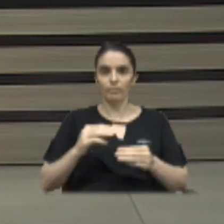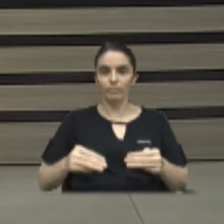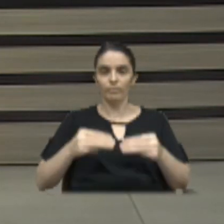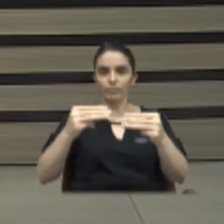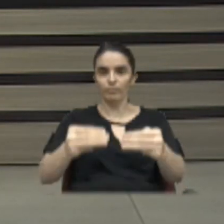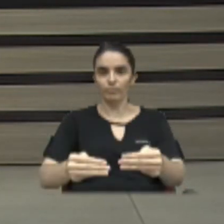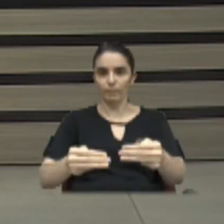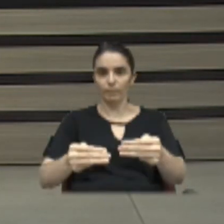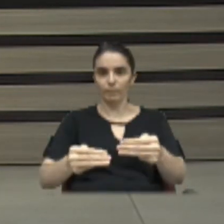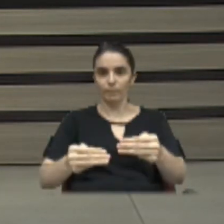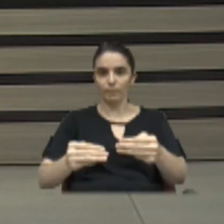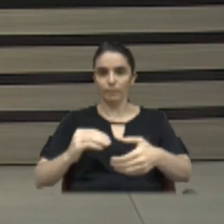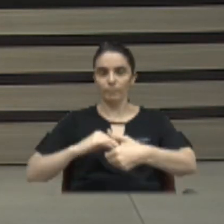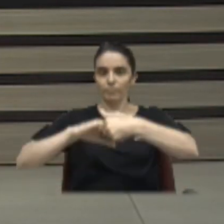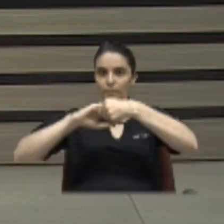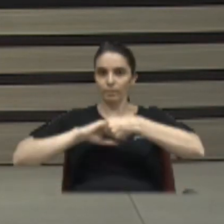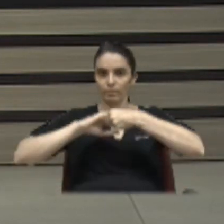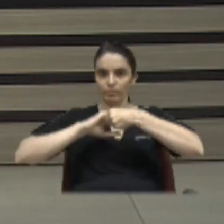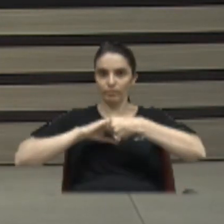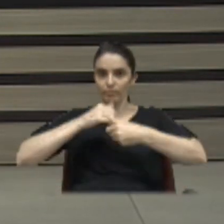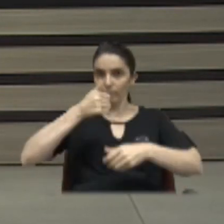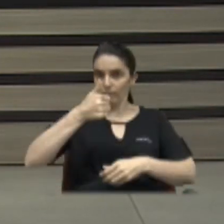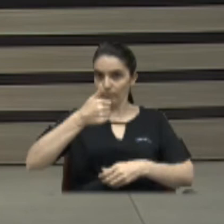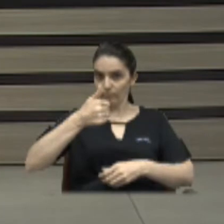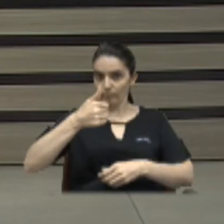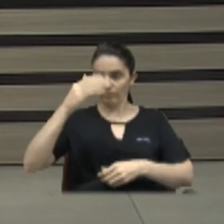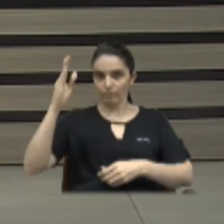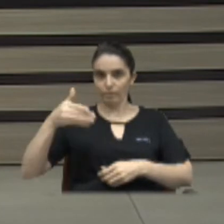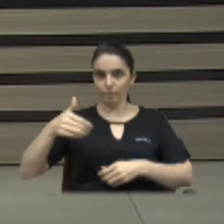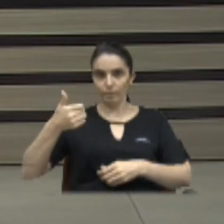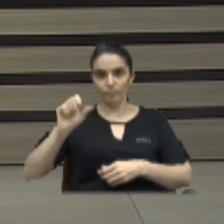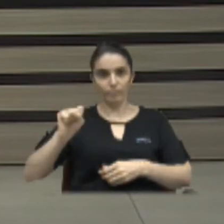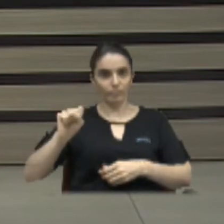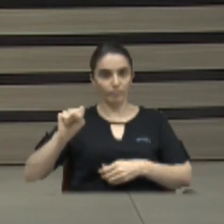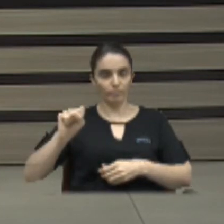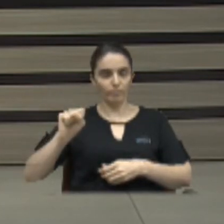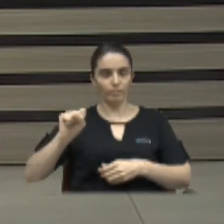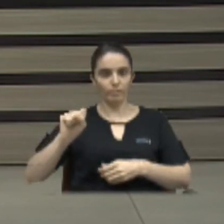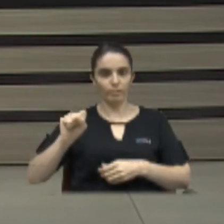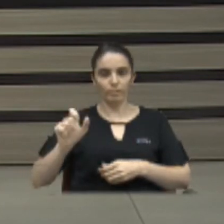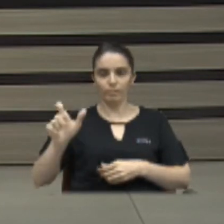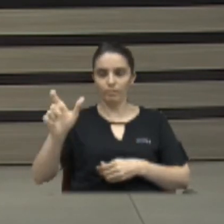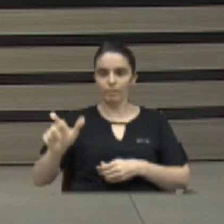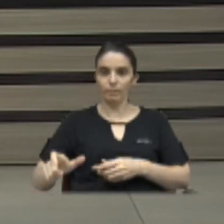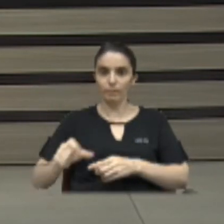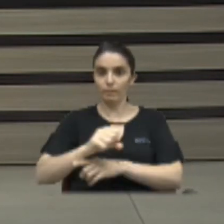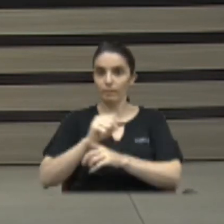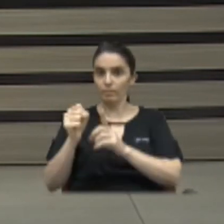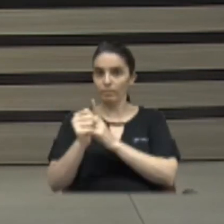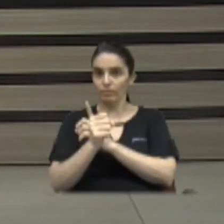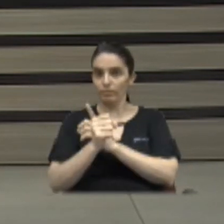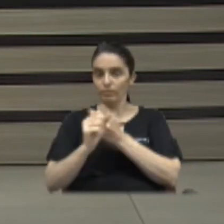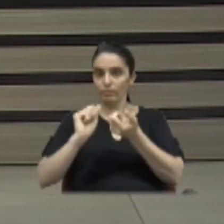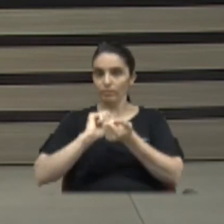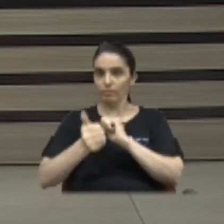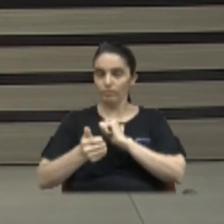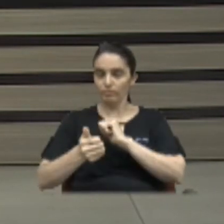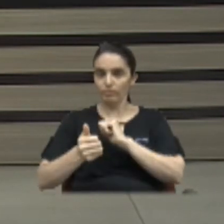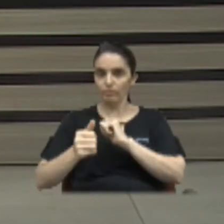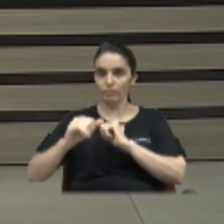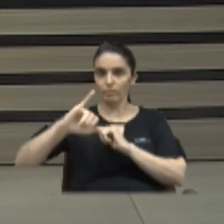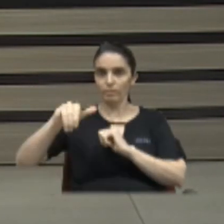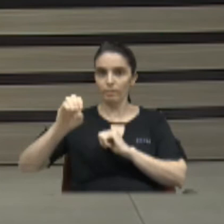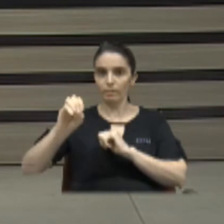Moção de congratulações número 1/2018. Moção de congratulações para a Sociedade Esportiva Gran São João pelos